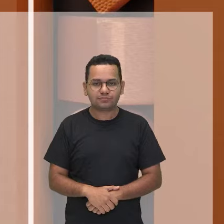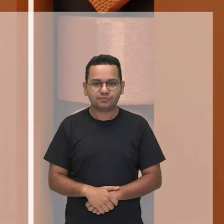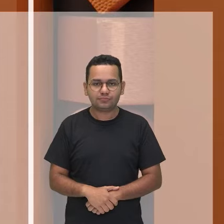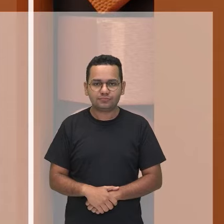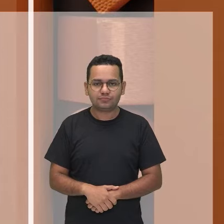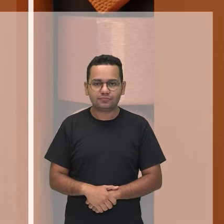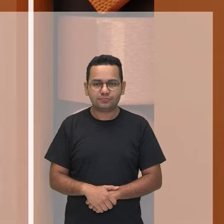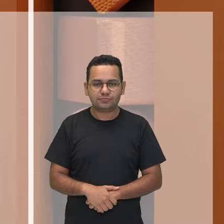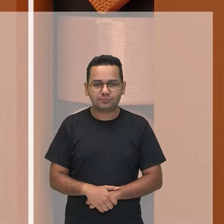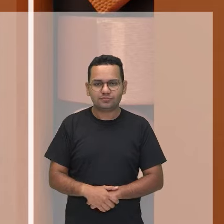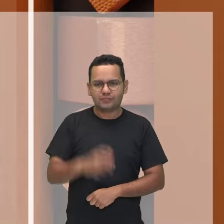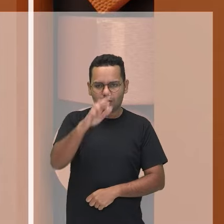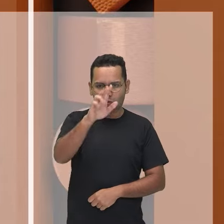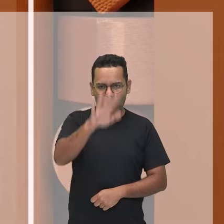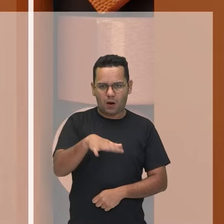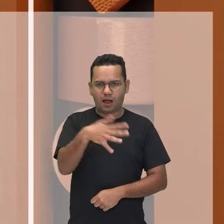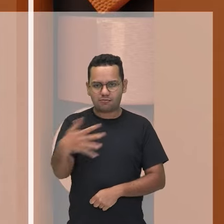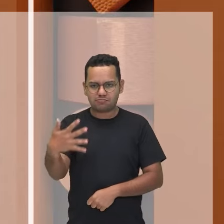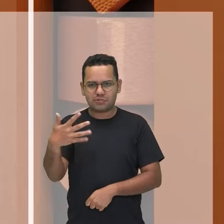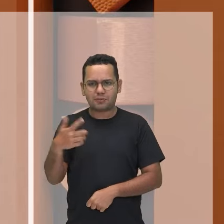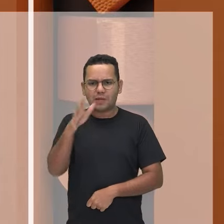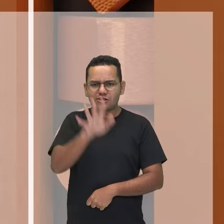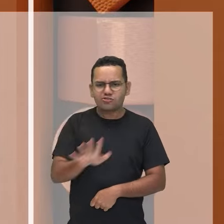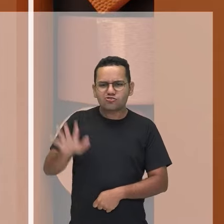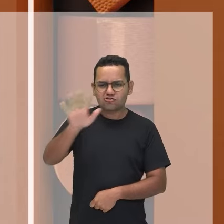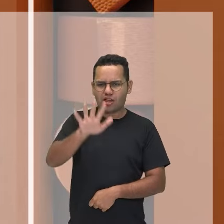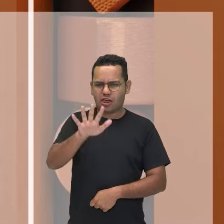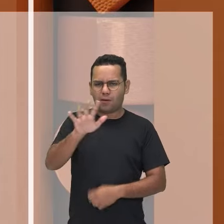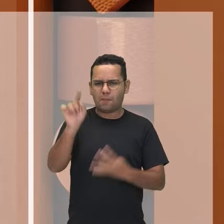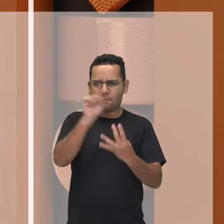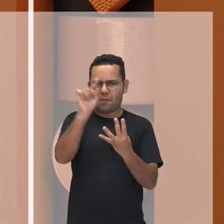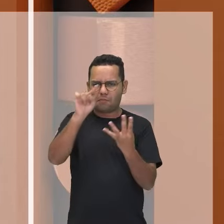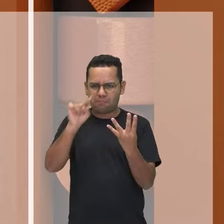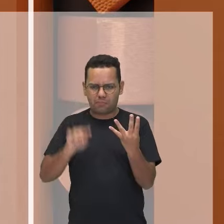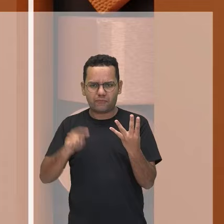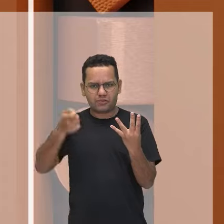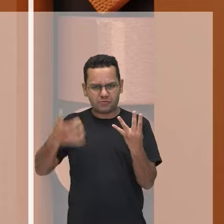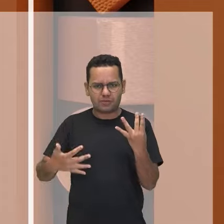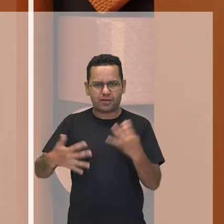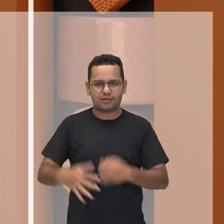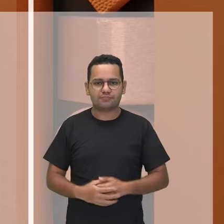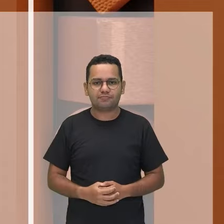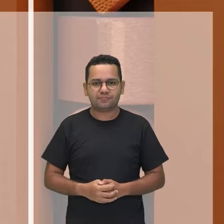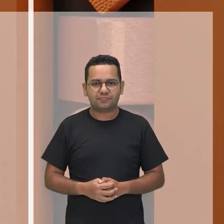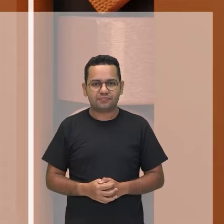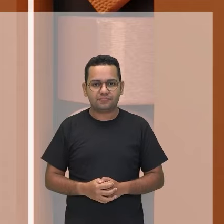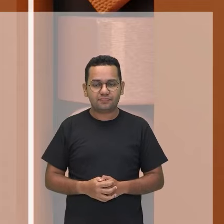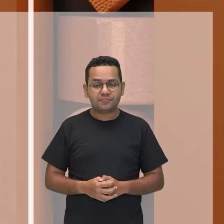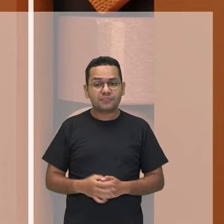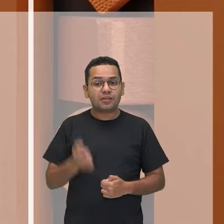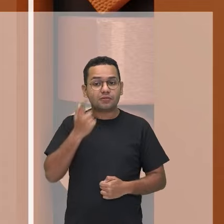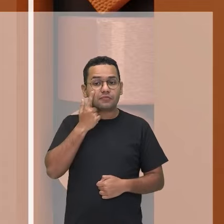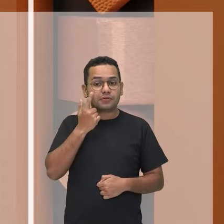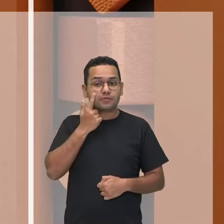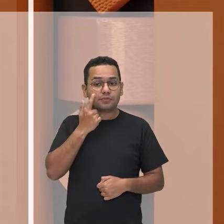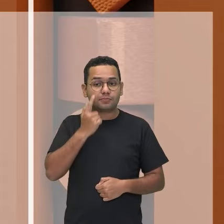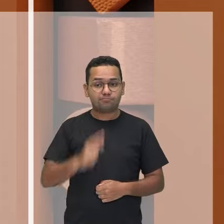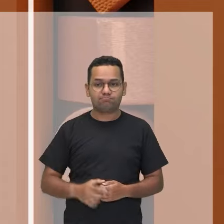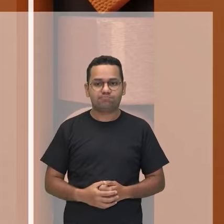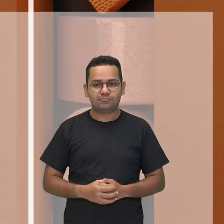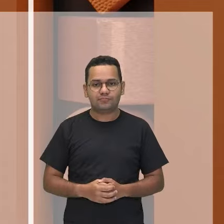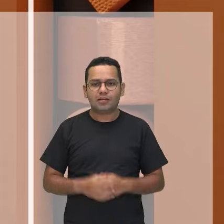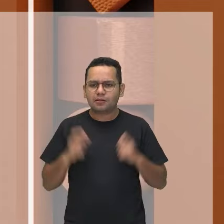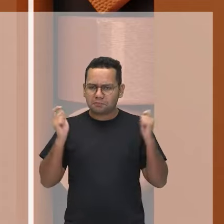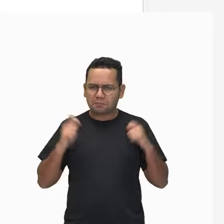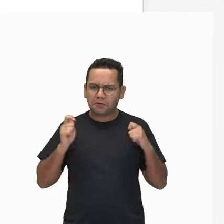processo. Porque eu apresentei eles devagar aqui para vocês, né? Cada um. Então eu vou trazer eles juntos agora, que vai dar uma facilitada